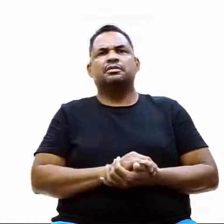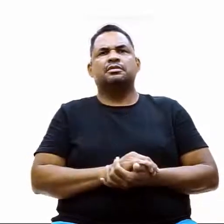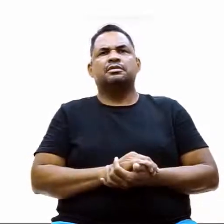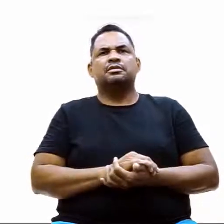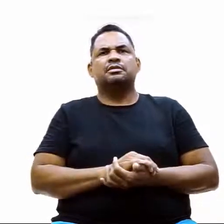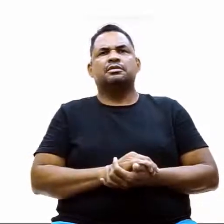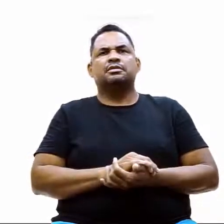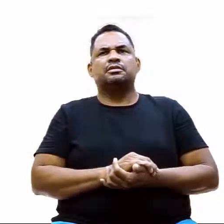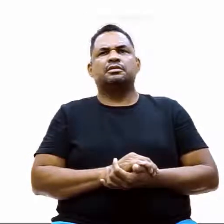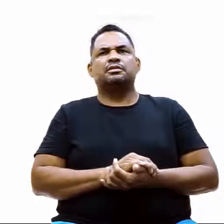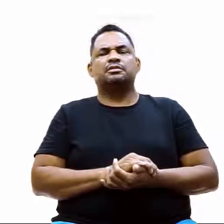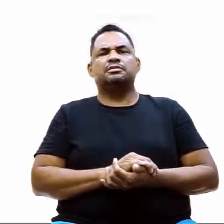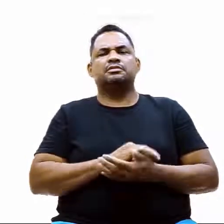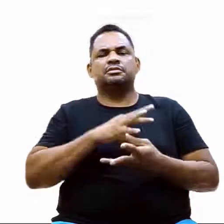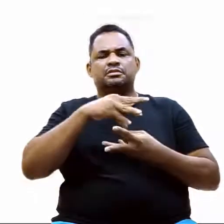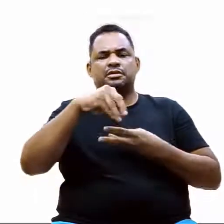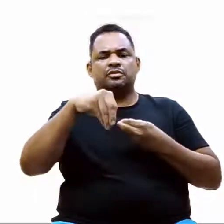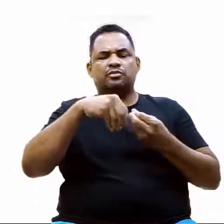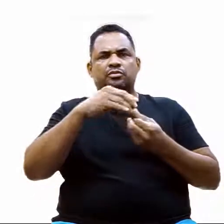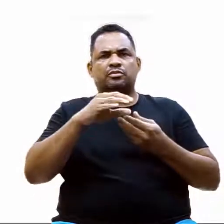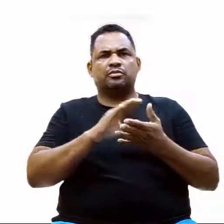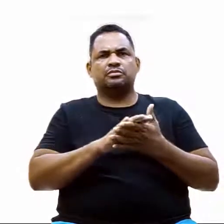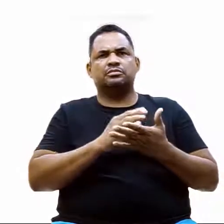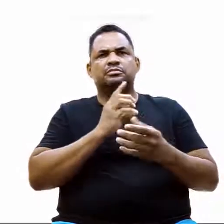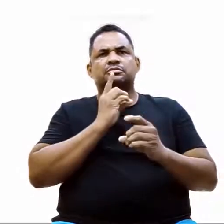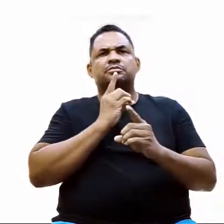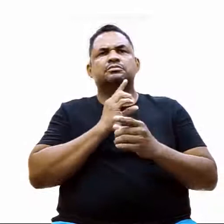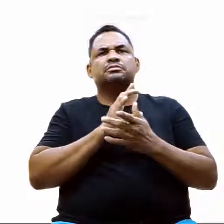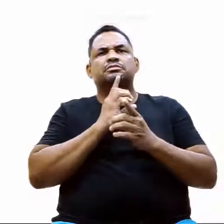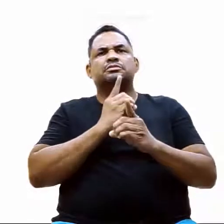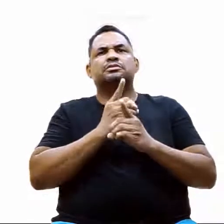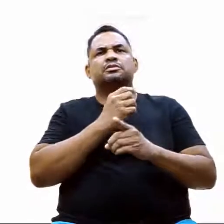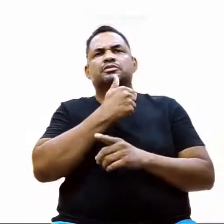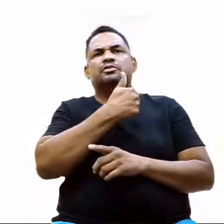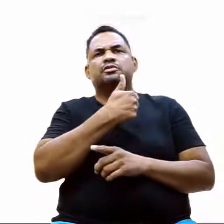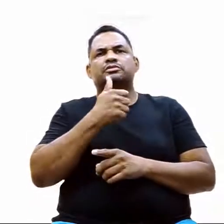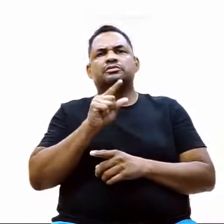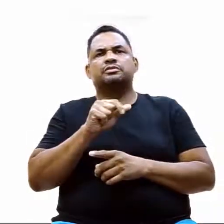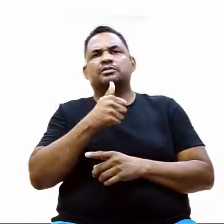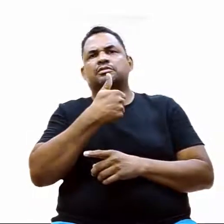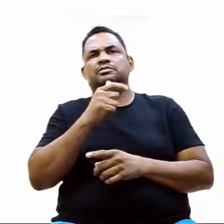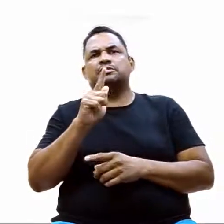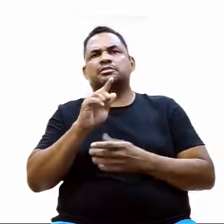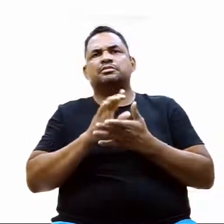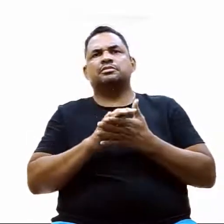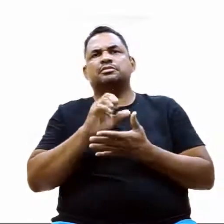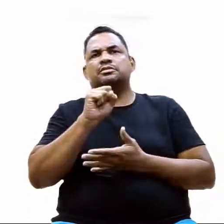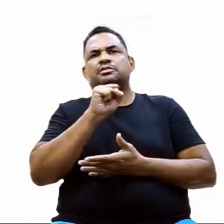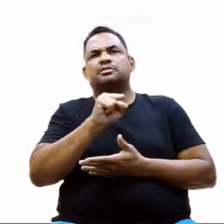que se decompôs, eu encontrei 11,11 gramas de hidrogênio,